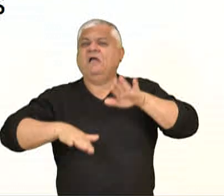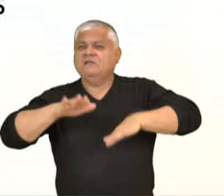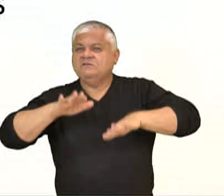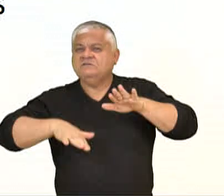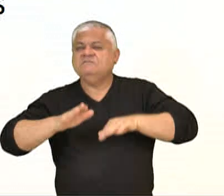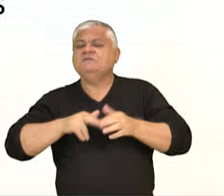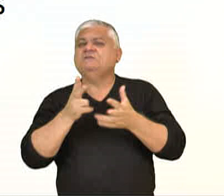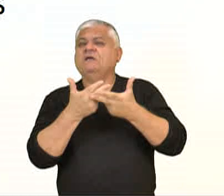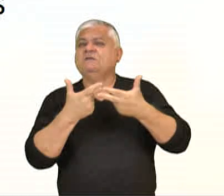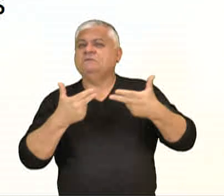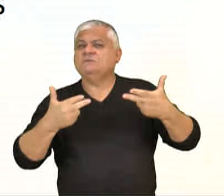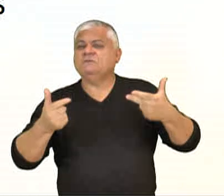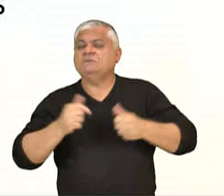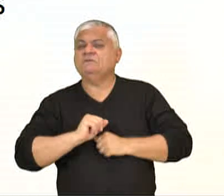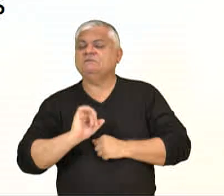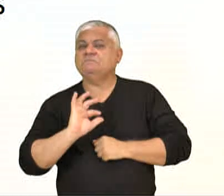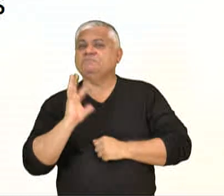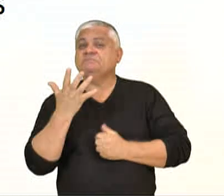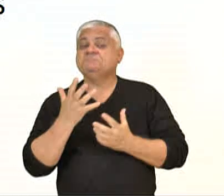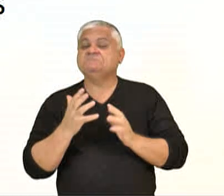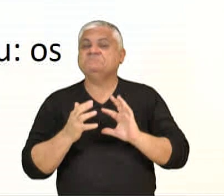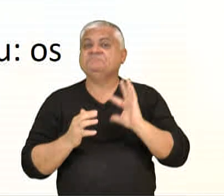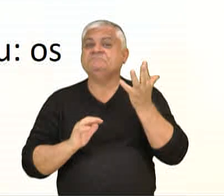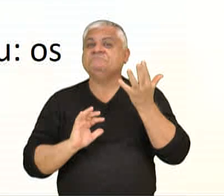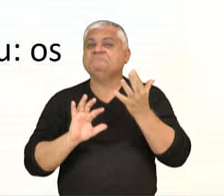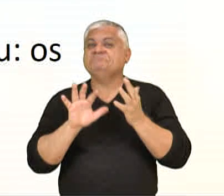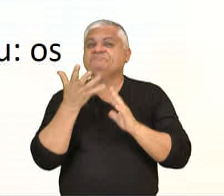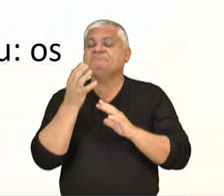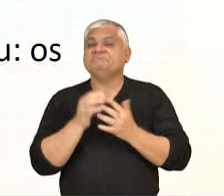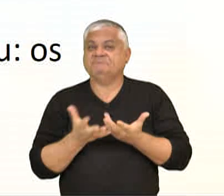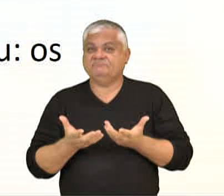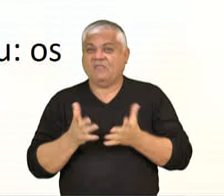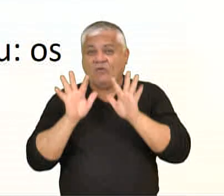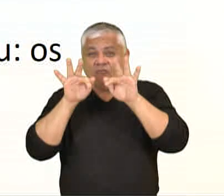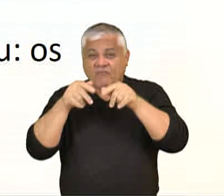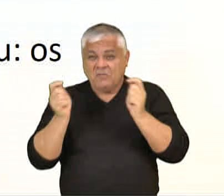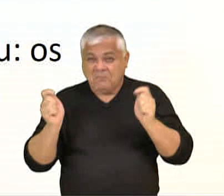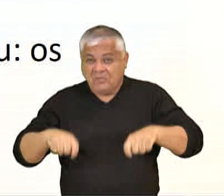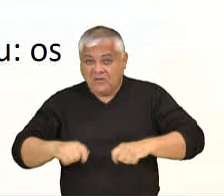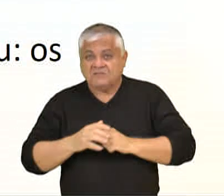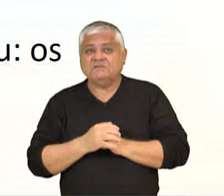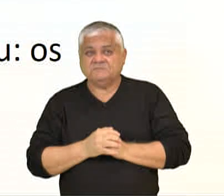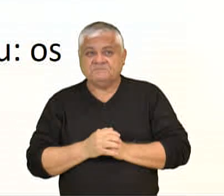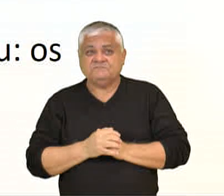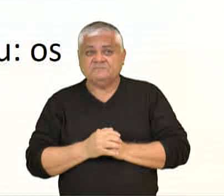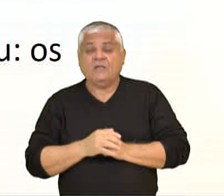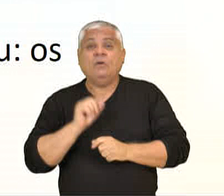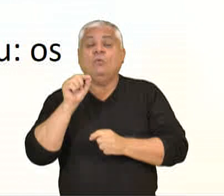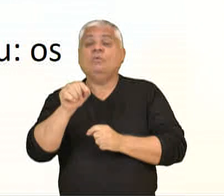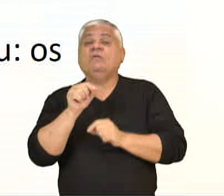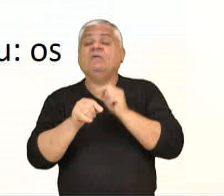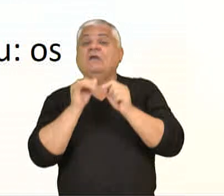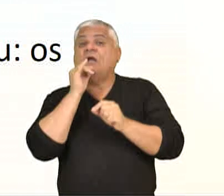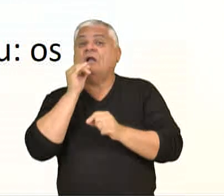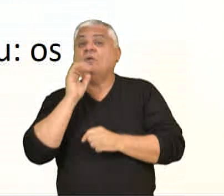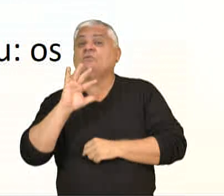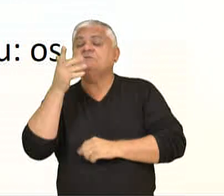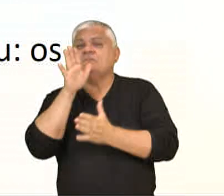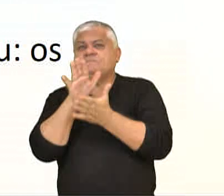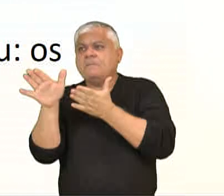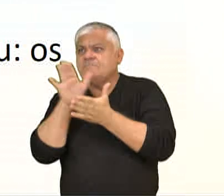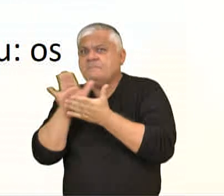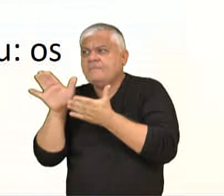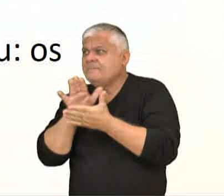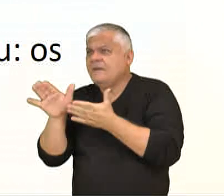coisas amaduravam. Todo fim é impossível? Azarado, fugitivo, e como a